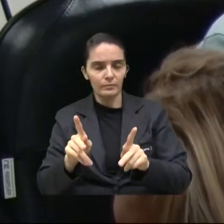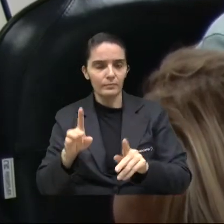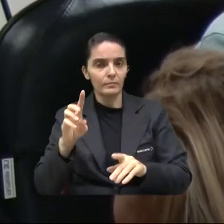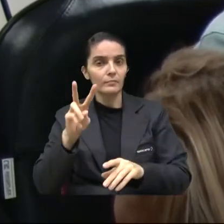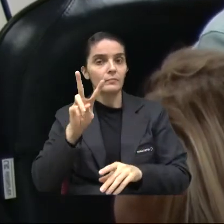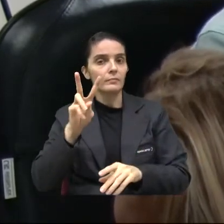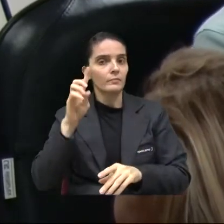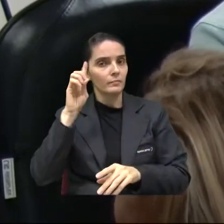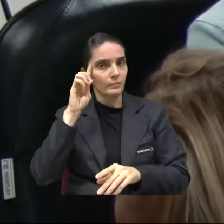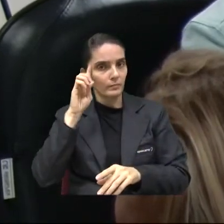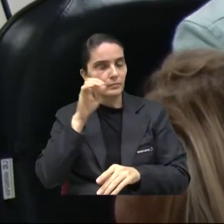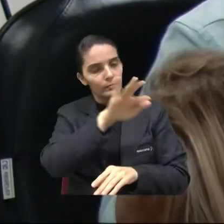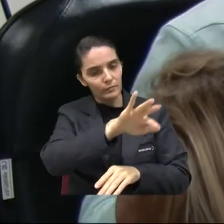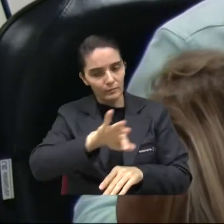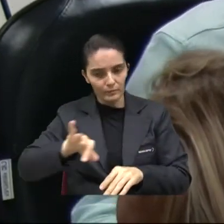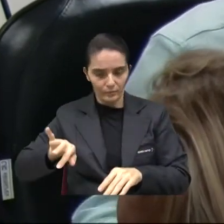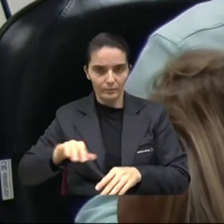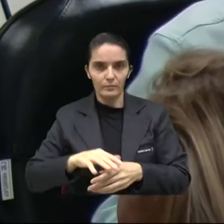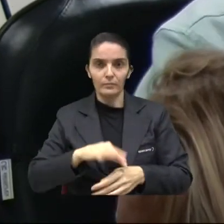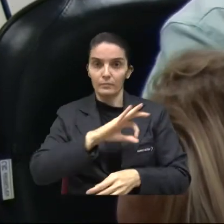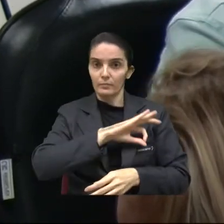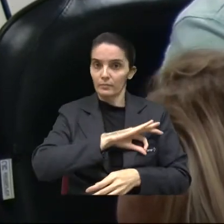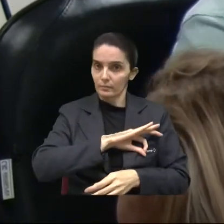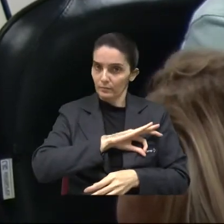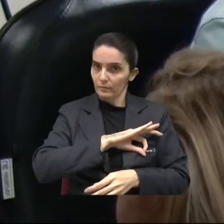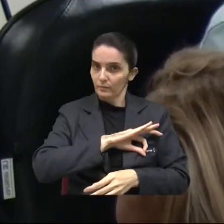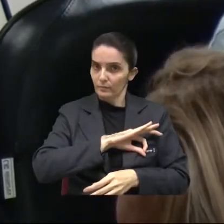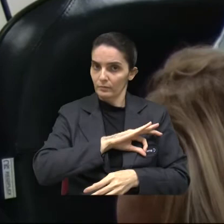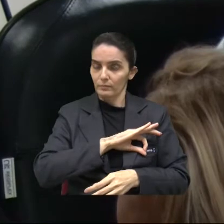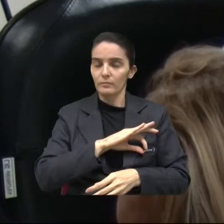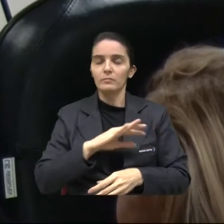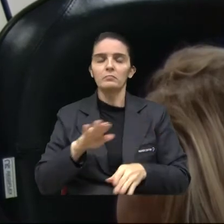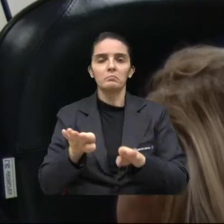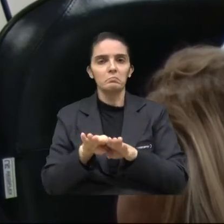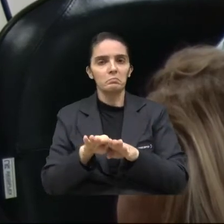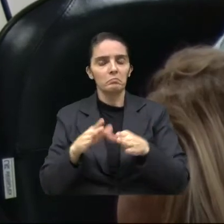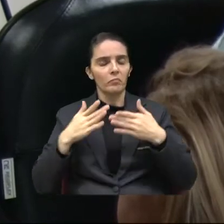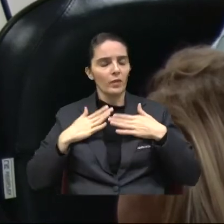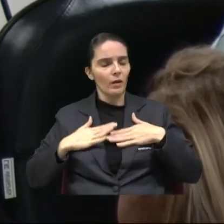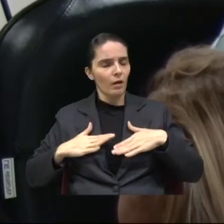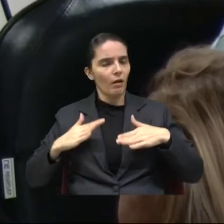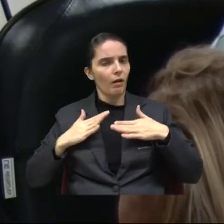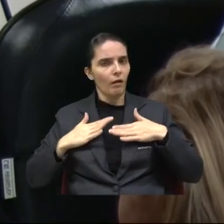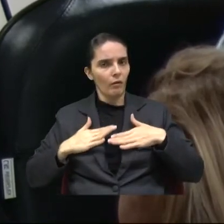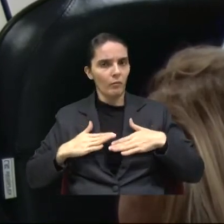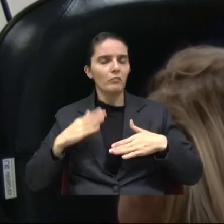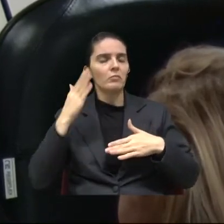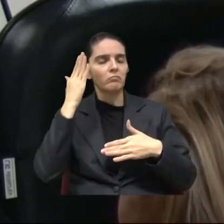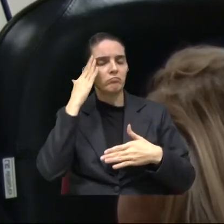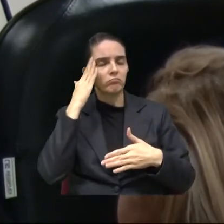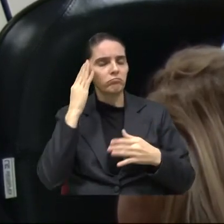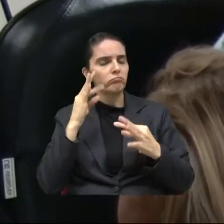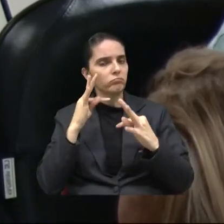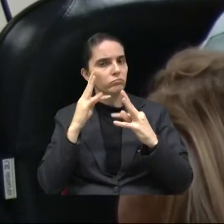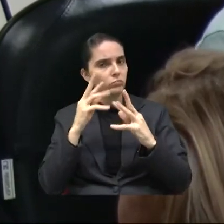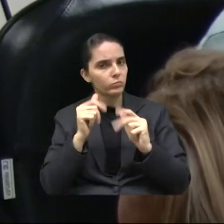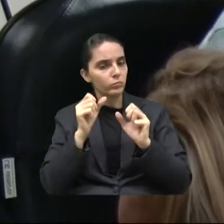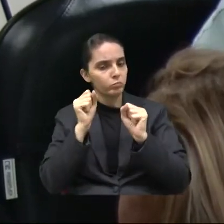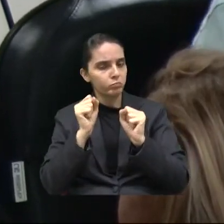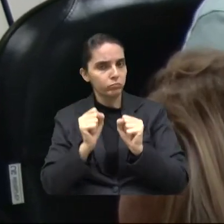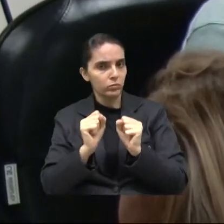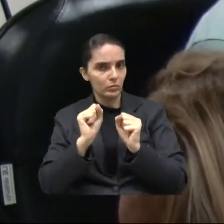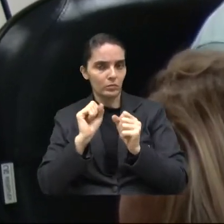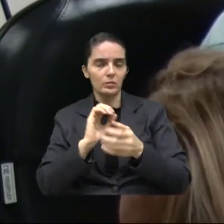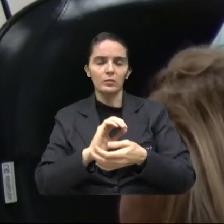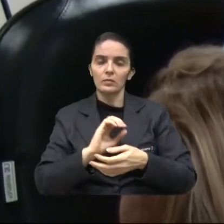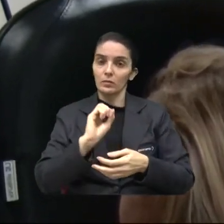dias. A Polícia Militar, ela está tranquila, serena, sabe de todos os limites que ela